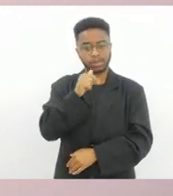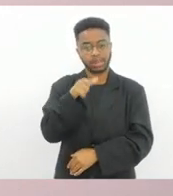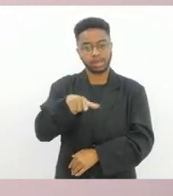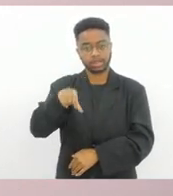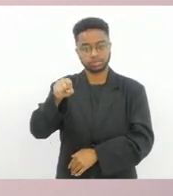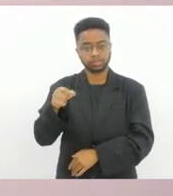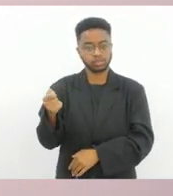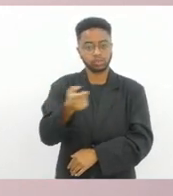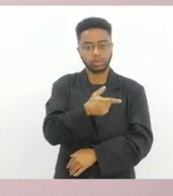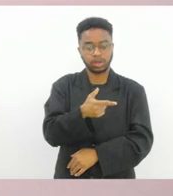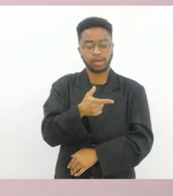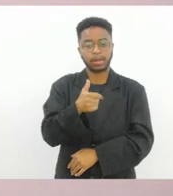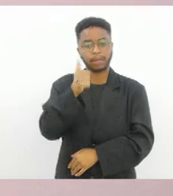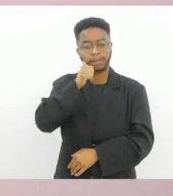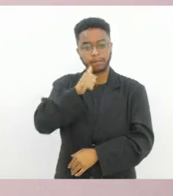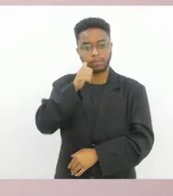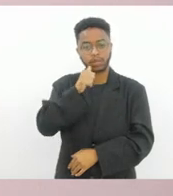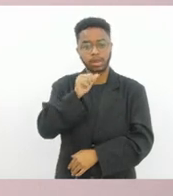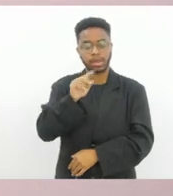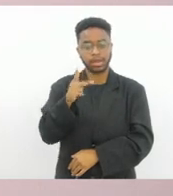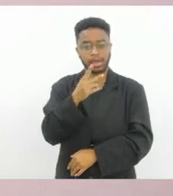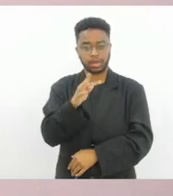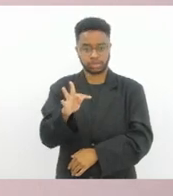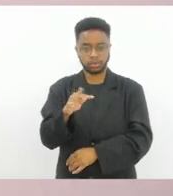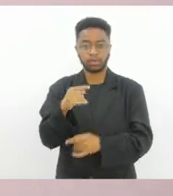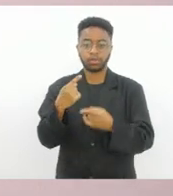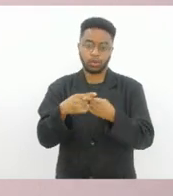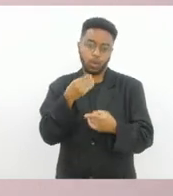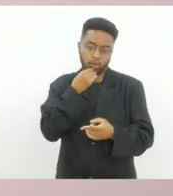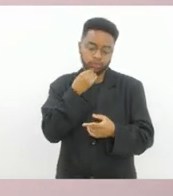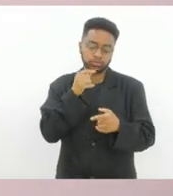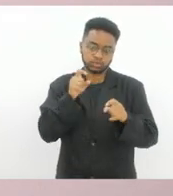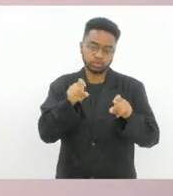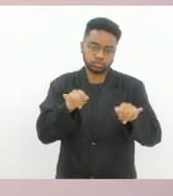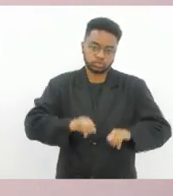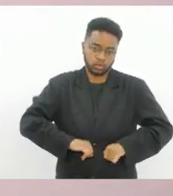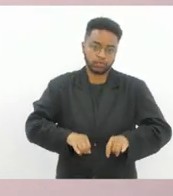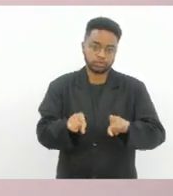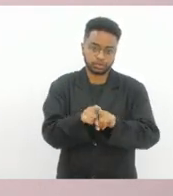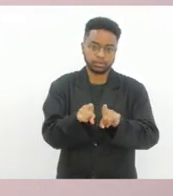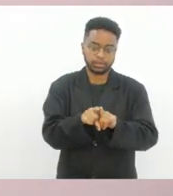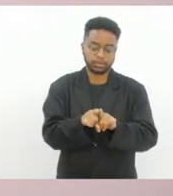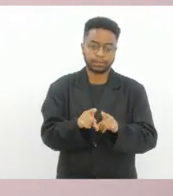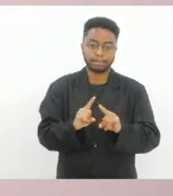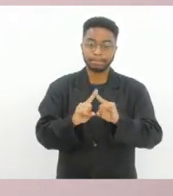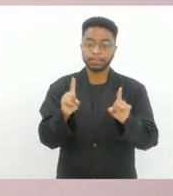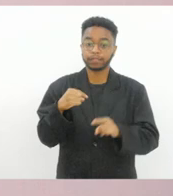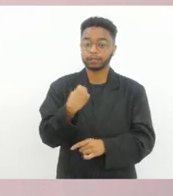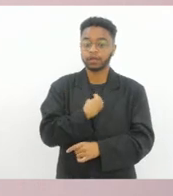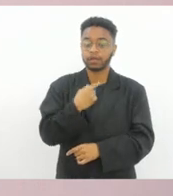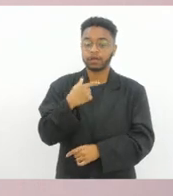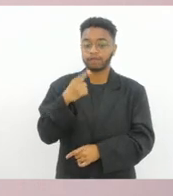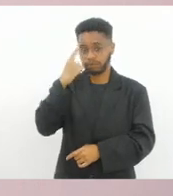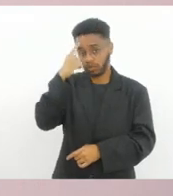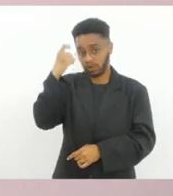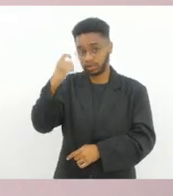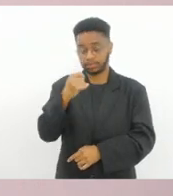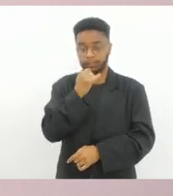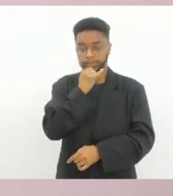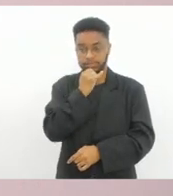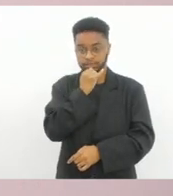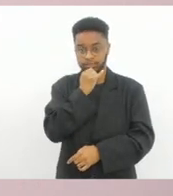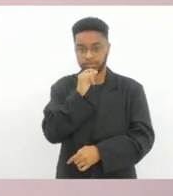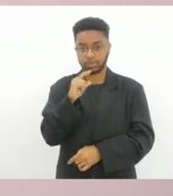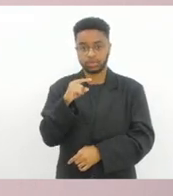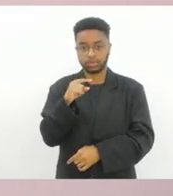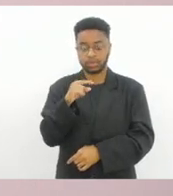lésbicas, do que propriamente para as mulheres heterossexuais, que sofrem, obviamente, muita violência. A nossa violência, por exemplo, e a gente tem